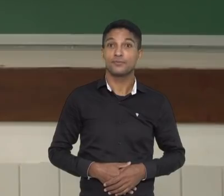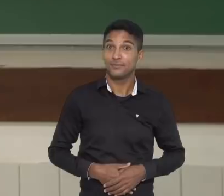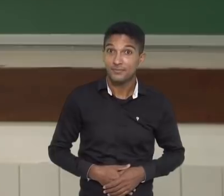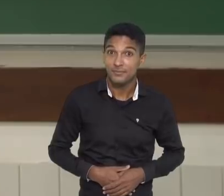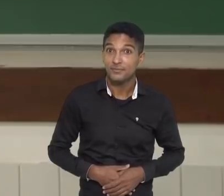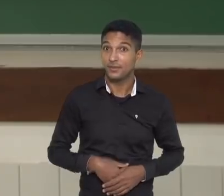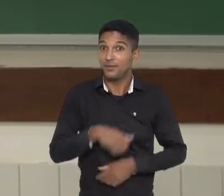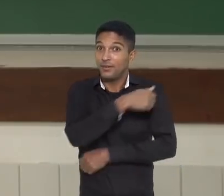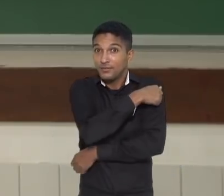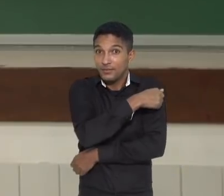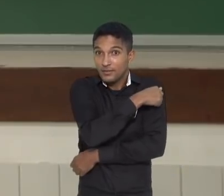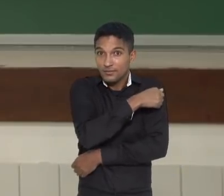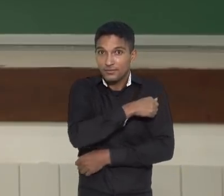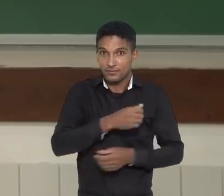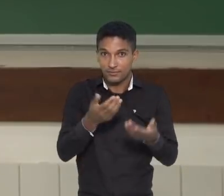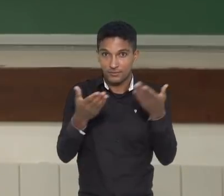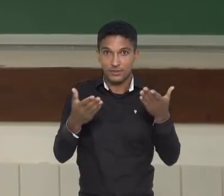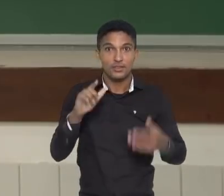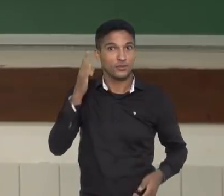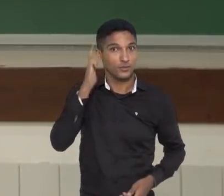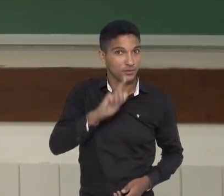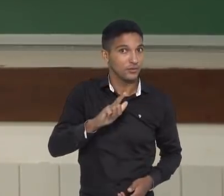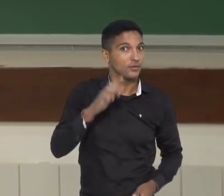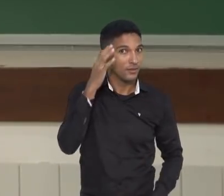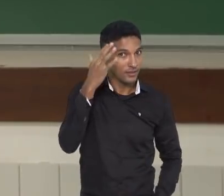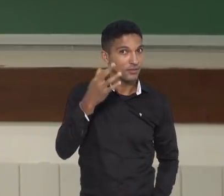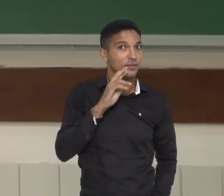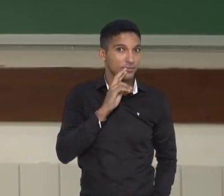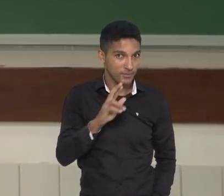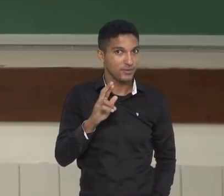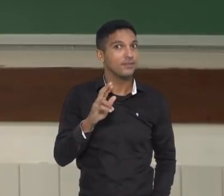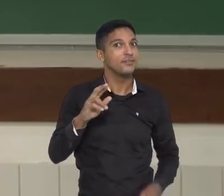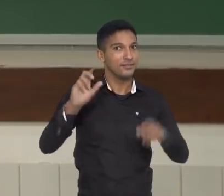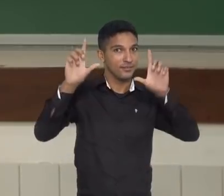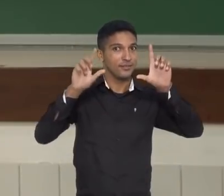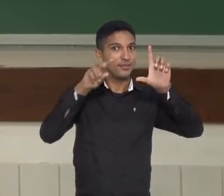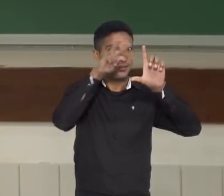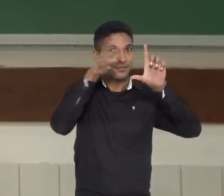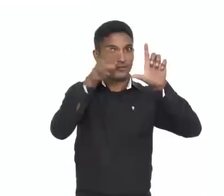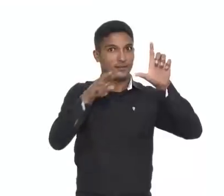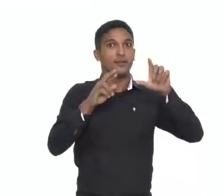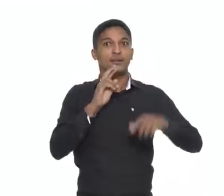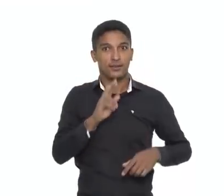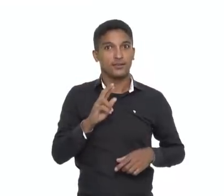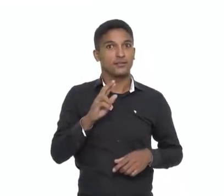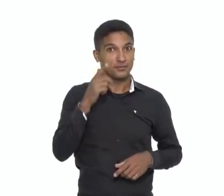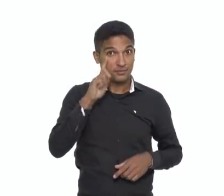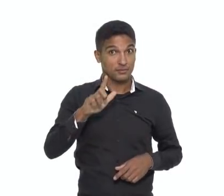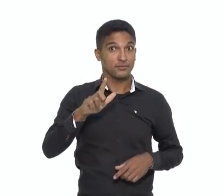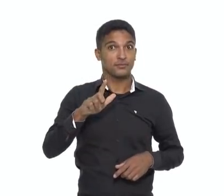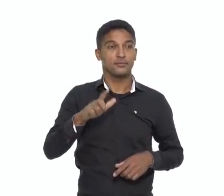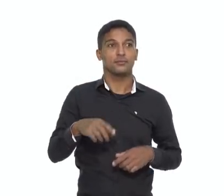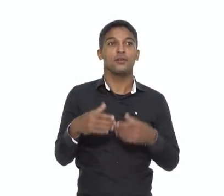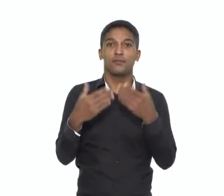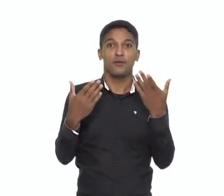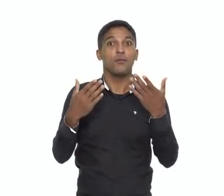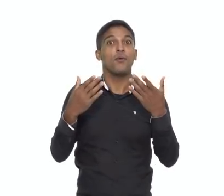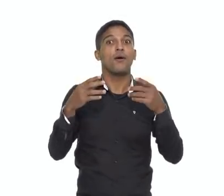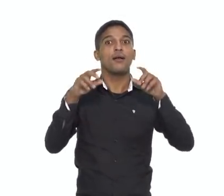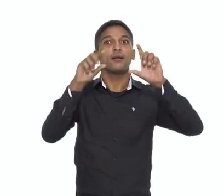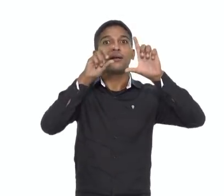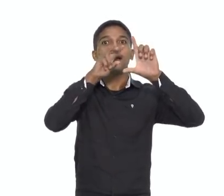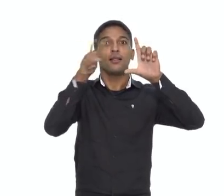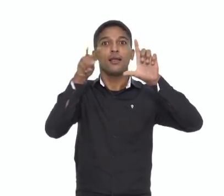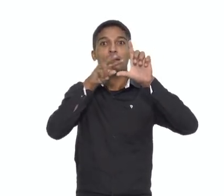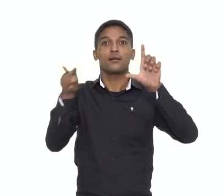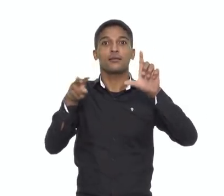E aí, pessoal, conseguiram resolver esse exercício, essa atividade? Então vamos ler aqui.